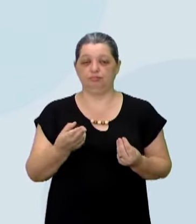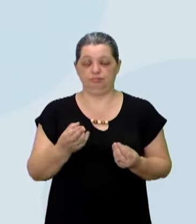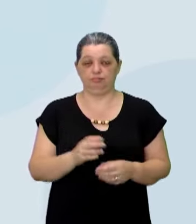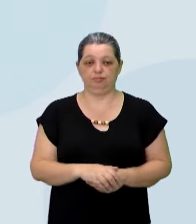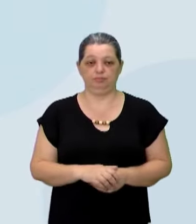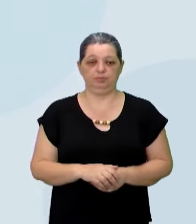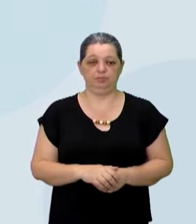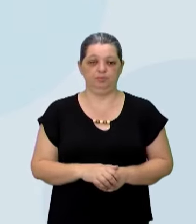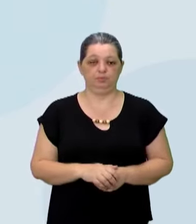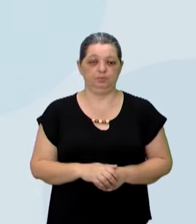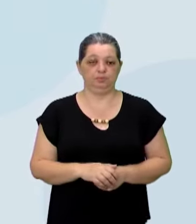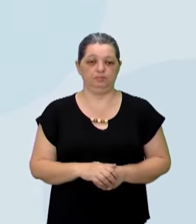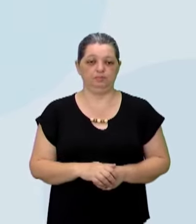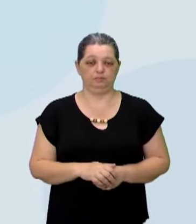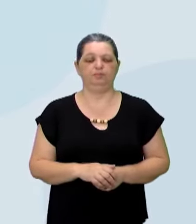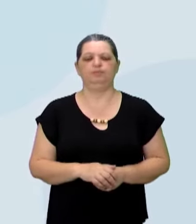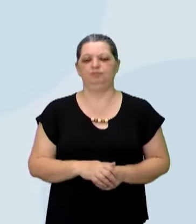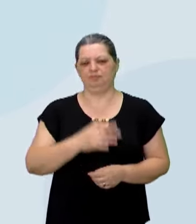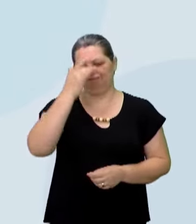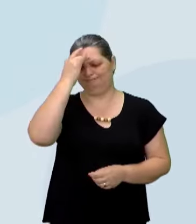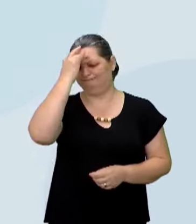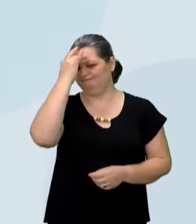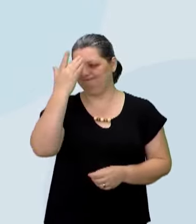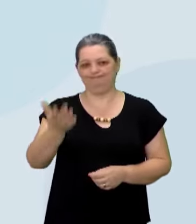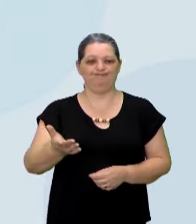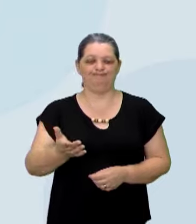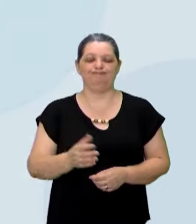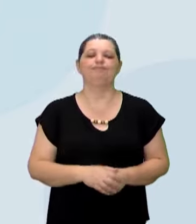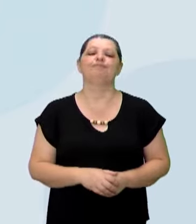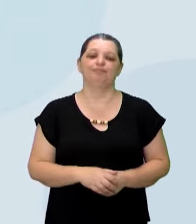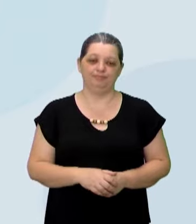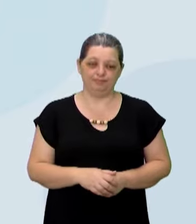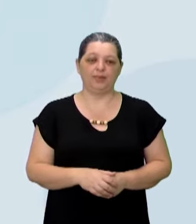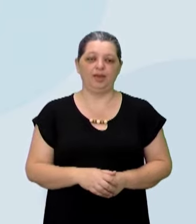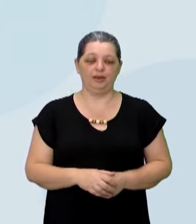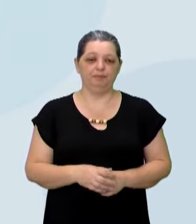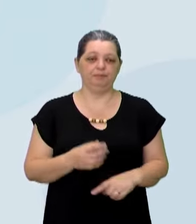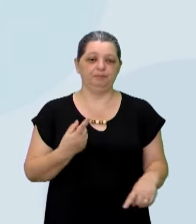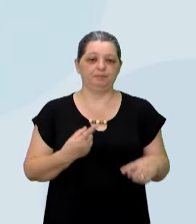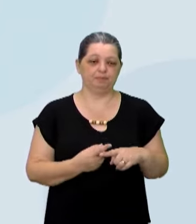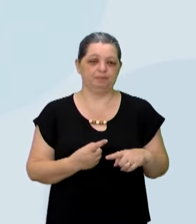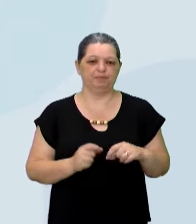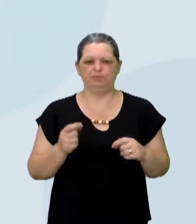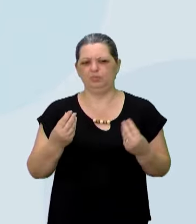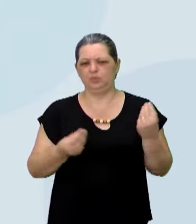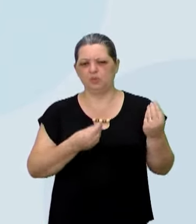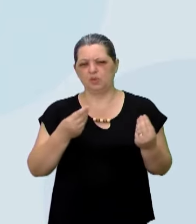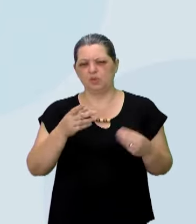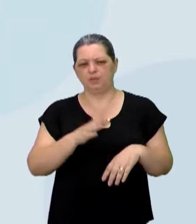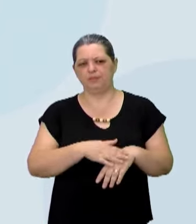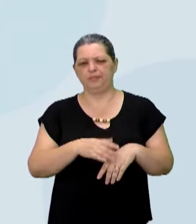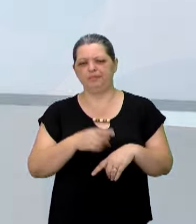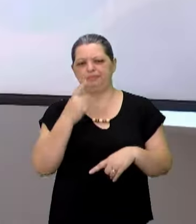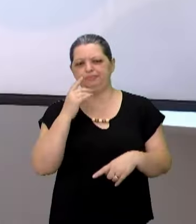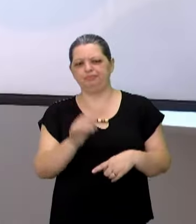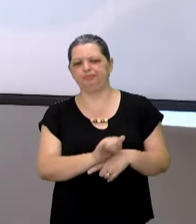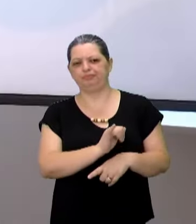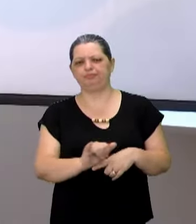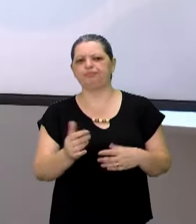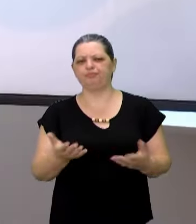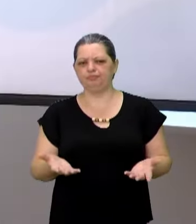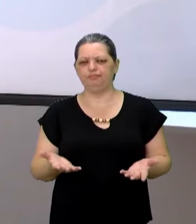desta operação. E essa é muito fácil, né? Essa é Facinho, muito né? fácil, muito fácil. Sabe como é que eu faria isso daqui, Vivi? Como eu faria não,